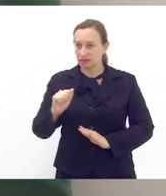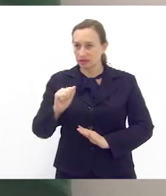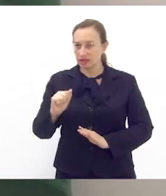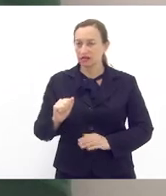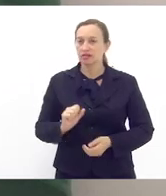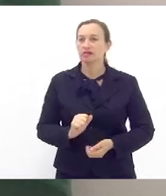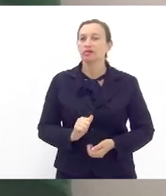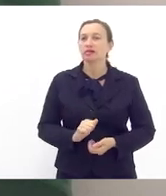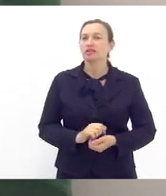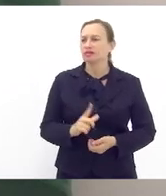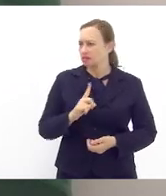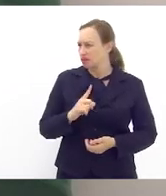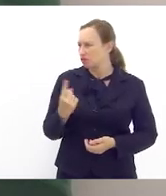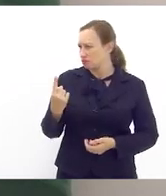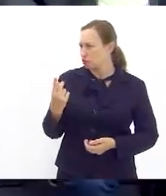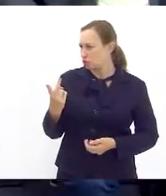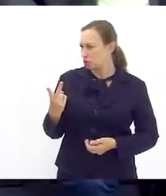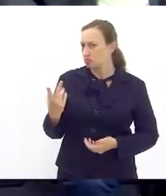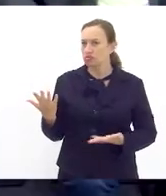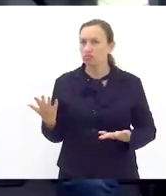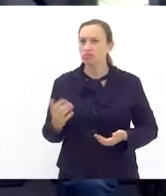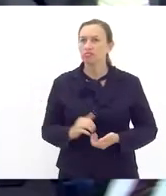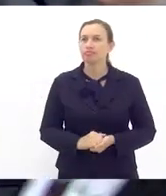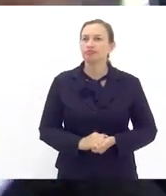tem algum representante da janela